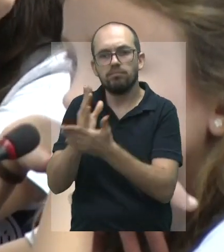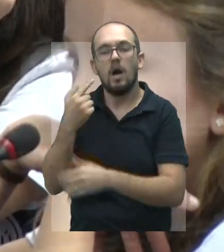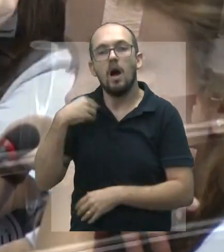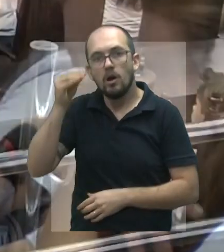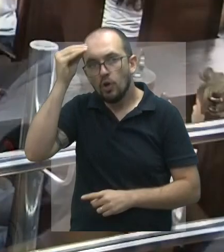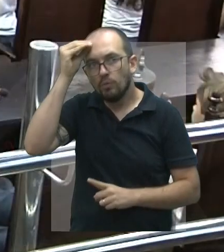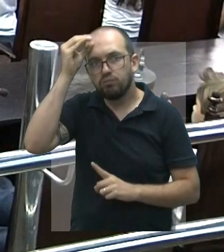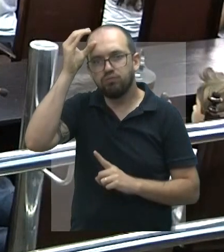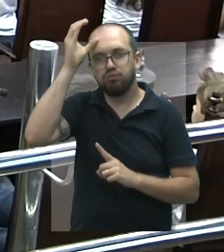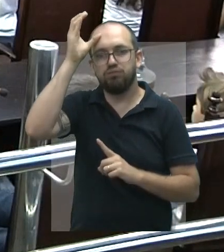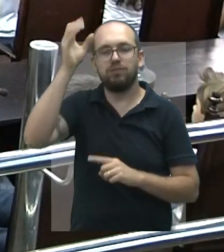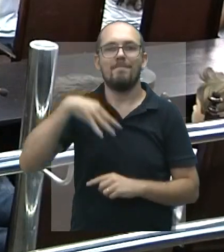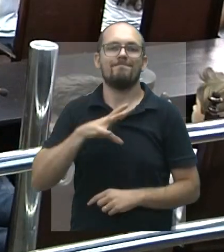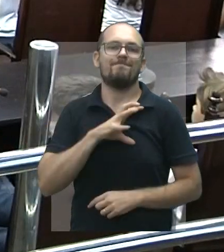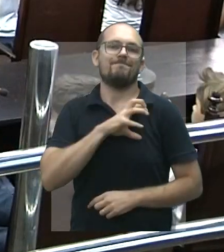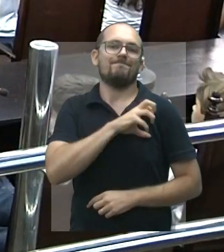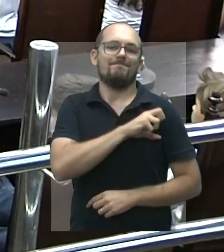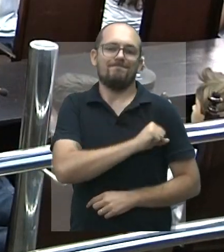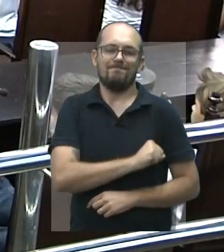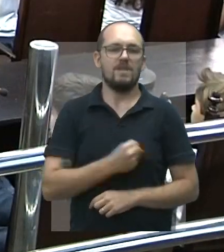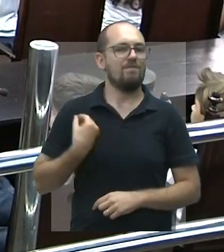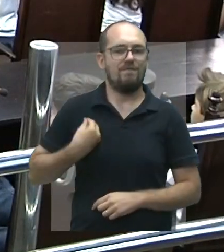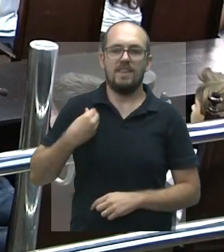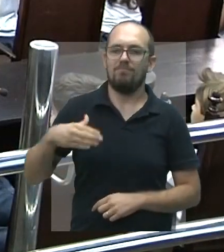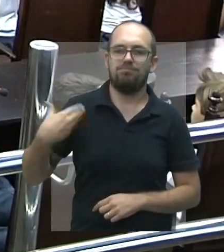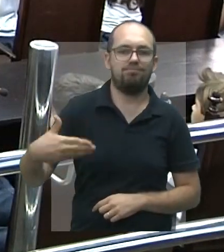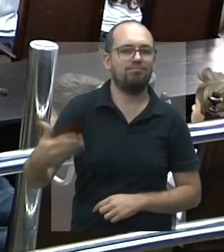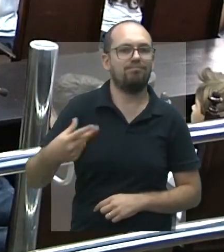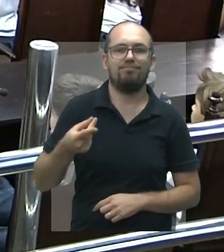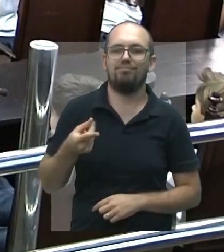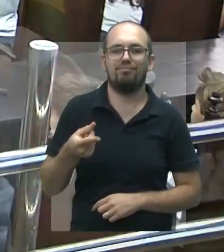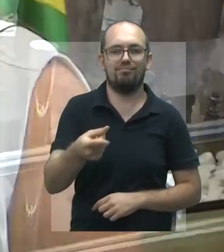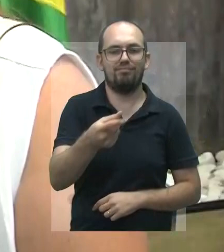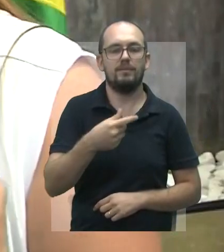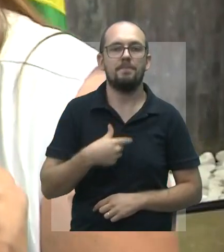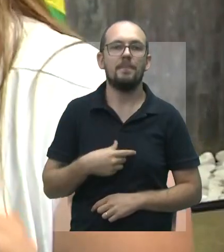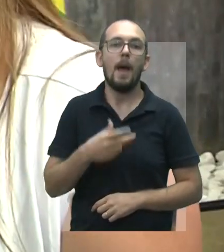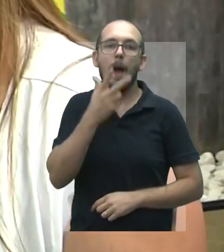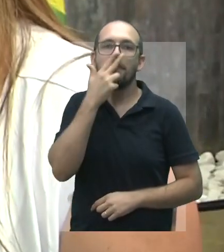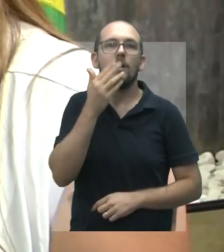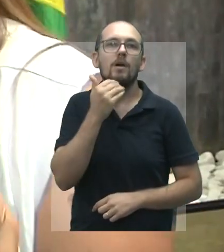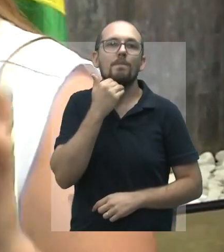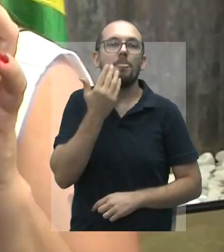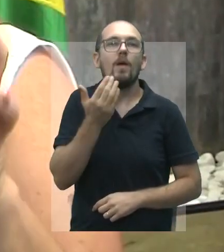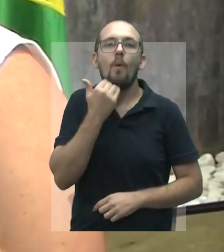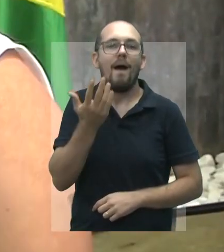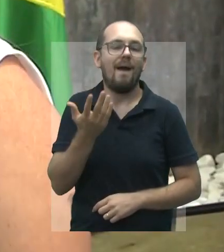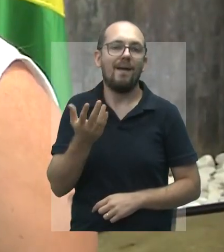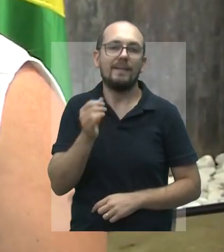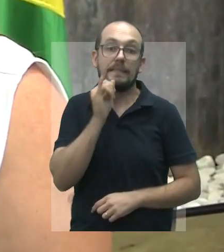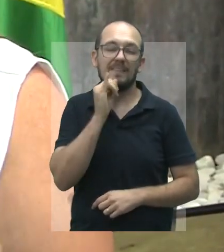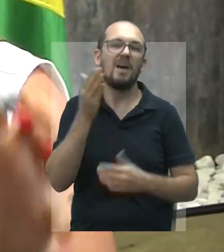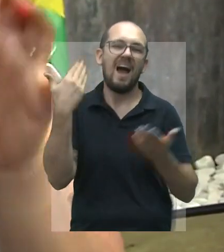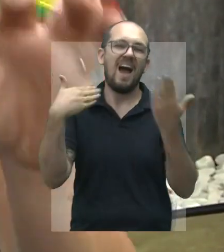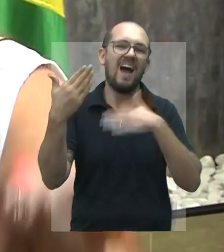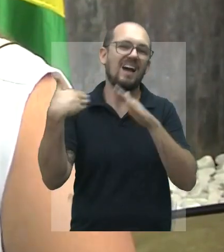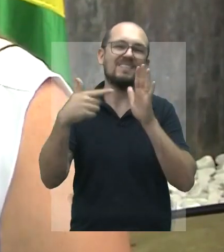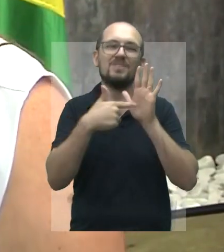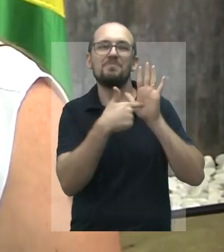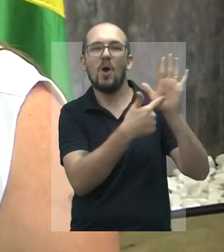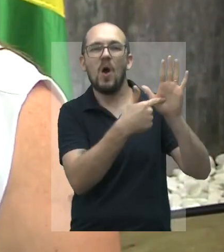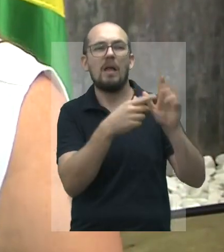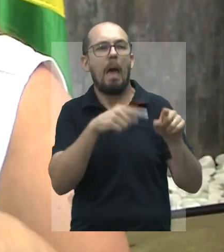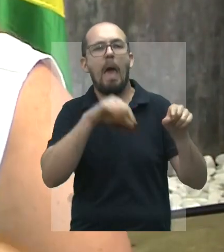daqui realizados, é um conteúdo que eles levam para a vida toda. Então, espera aí, não é bem assim, que nem às vezes mostra só o lado